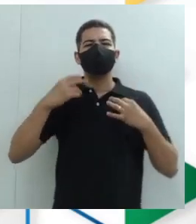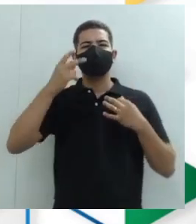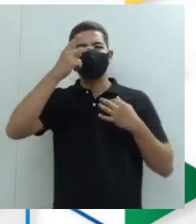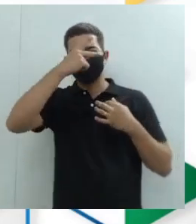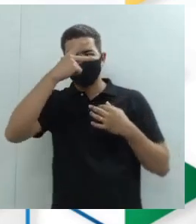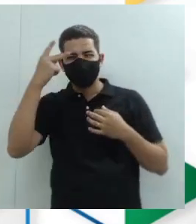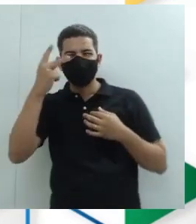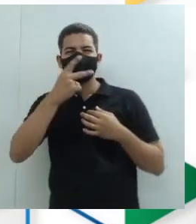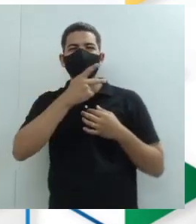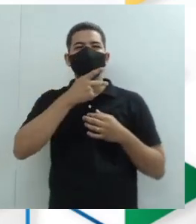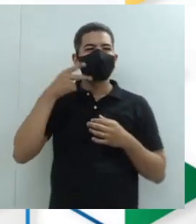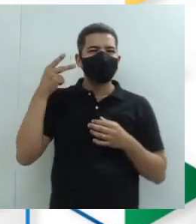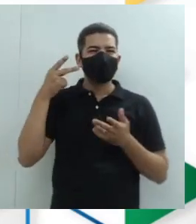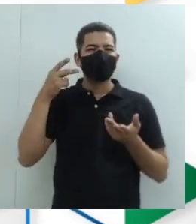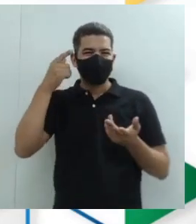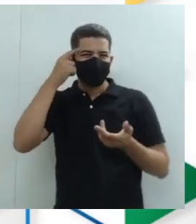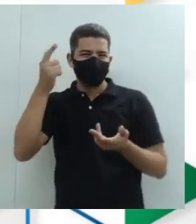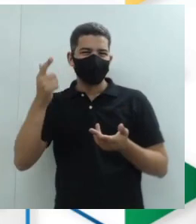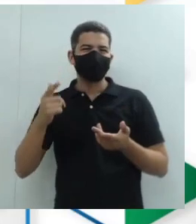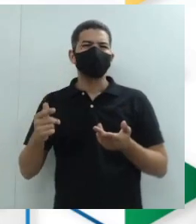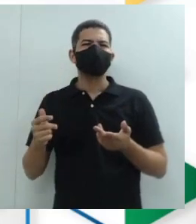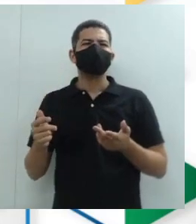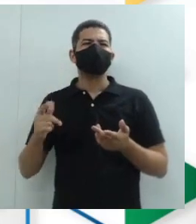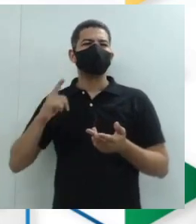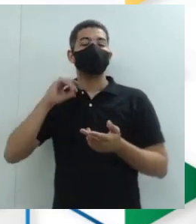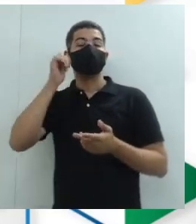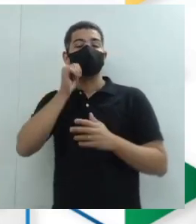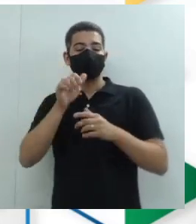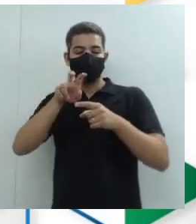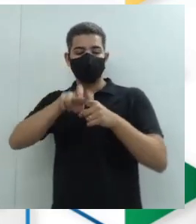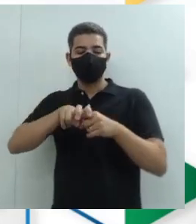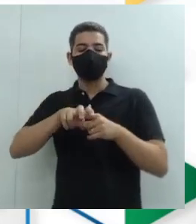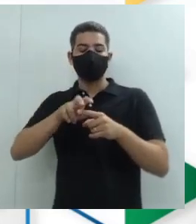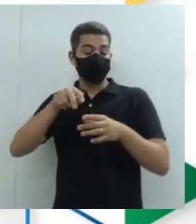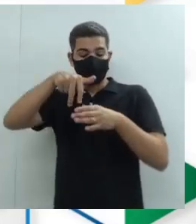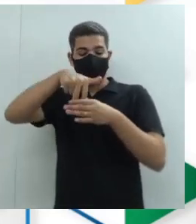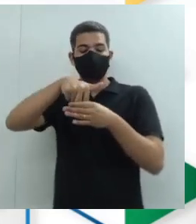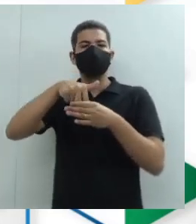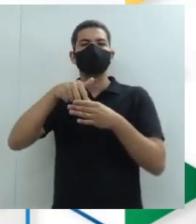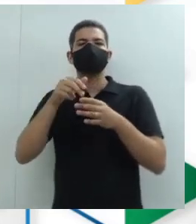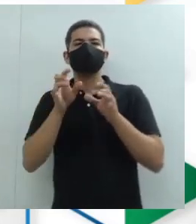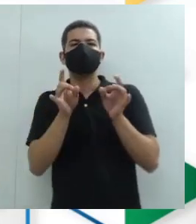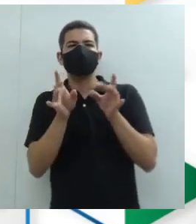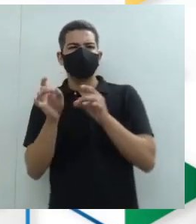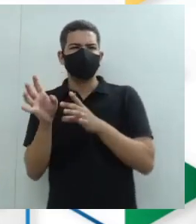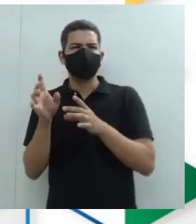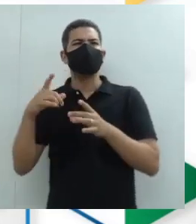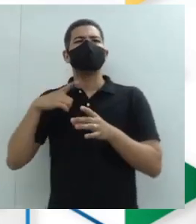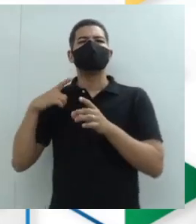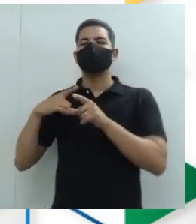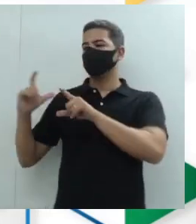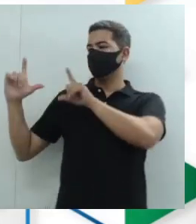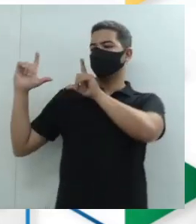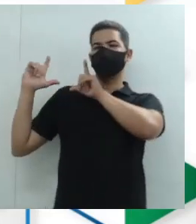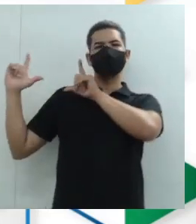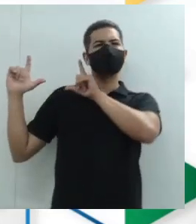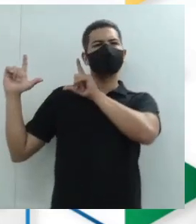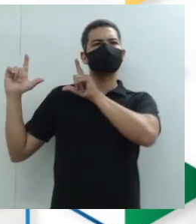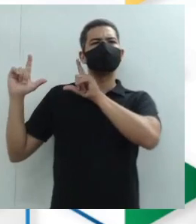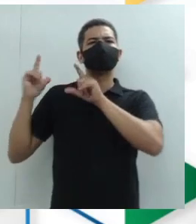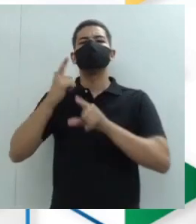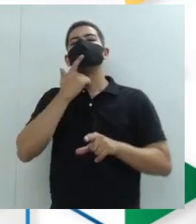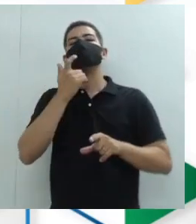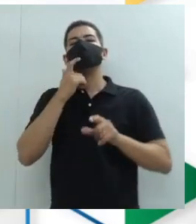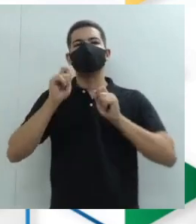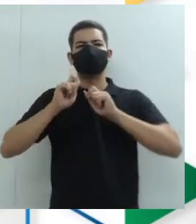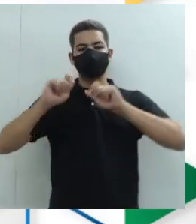né? E aí temos a vendedora no balcão e logo na parede você percebe em vermelho, em destaque, né?